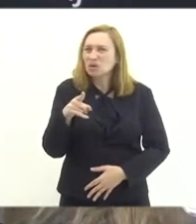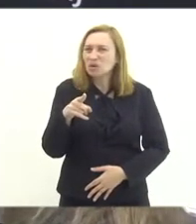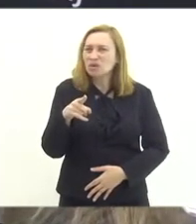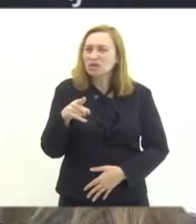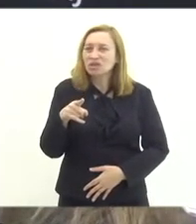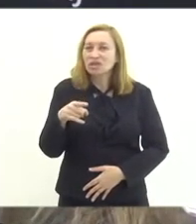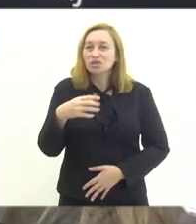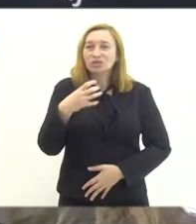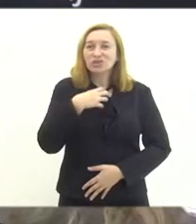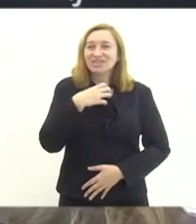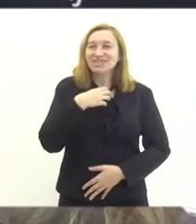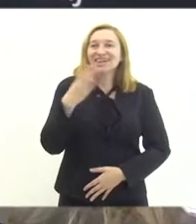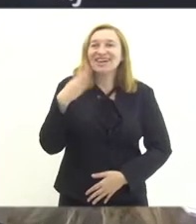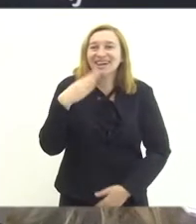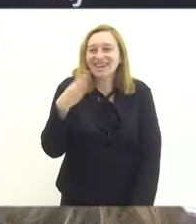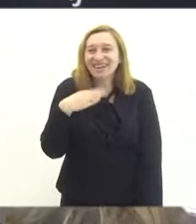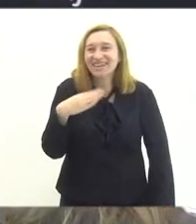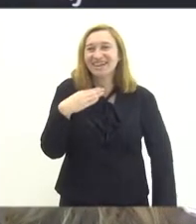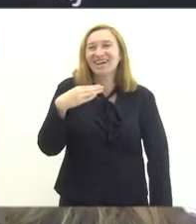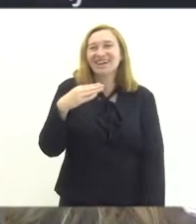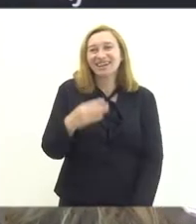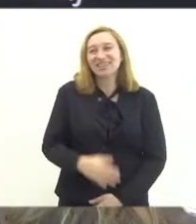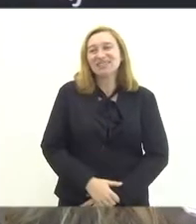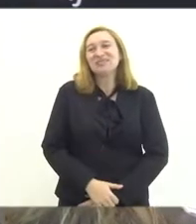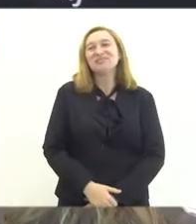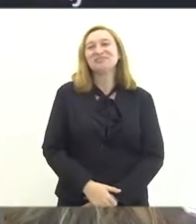é um calor da mulher já não